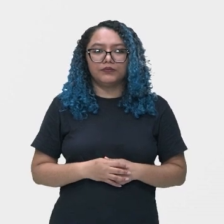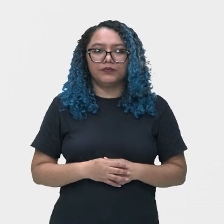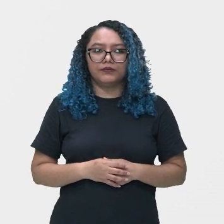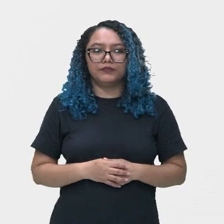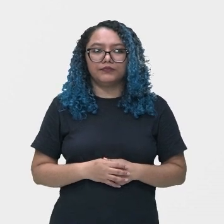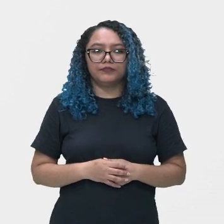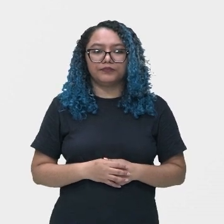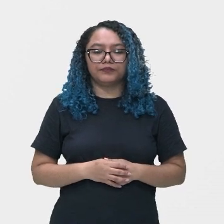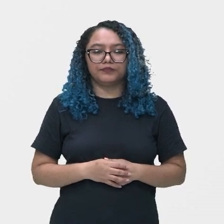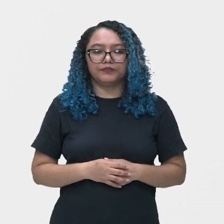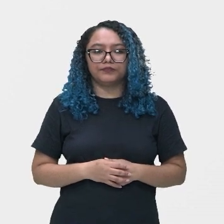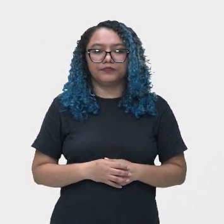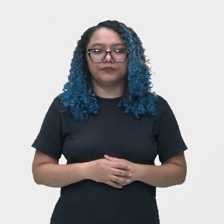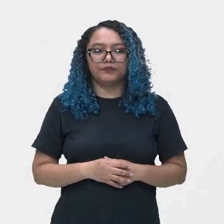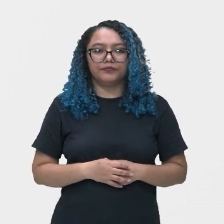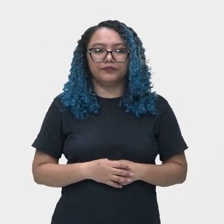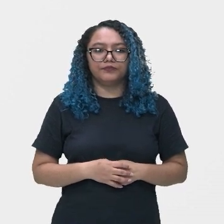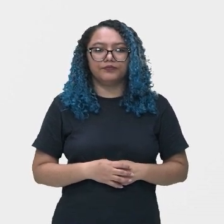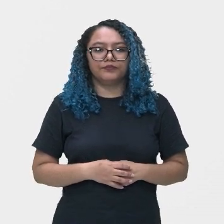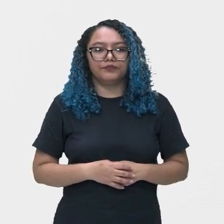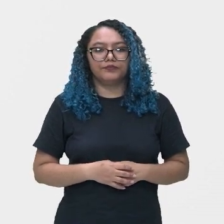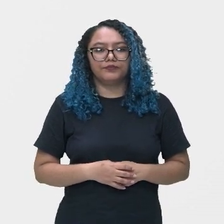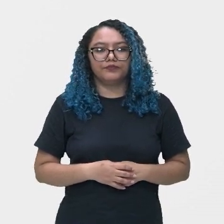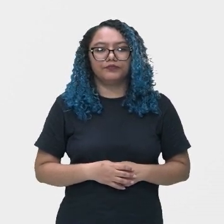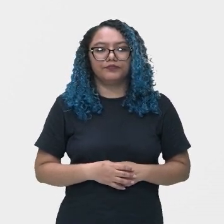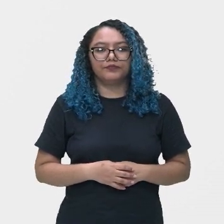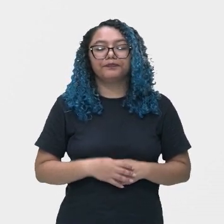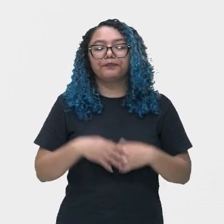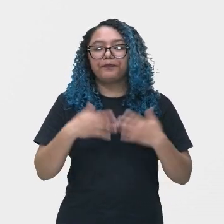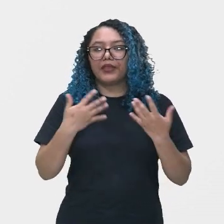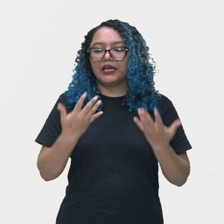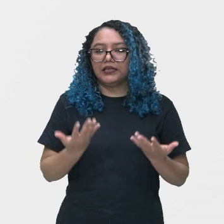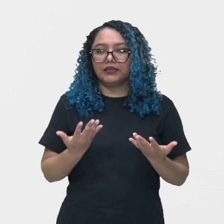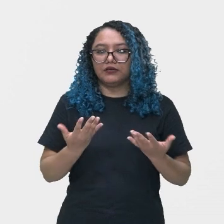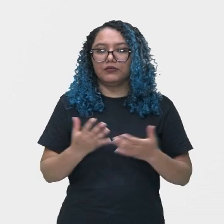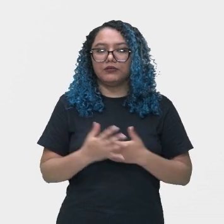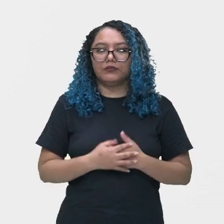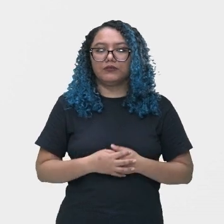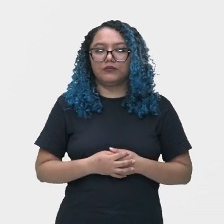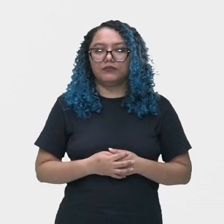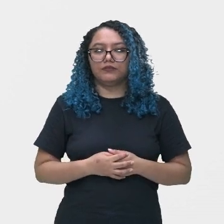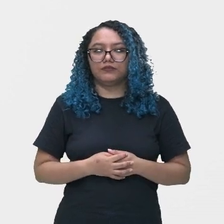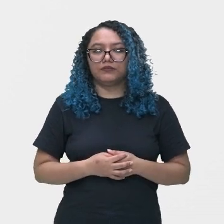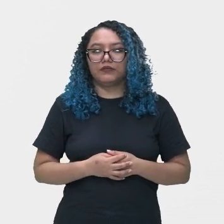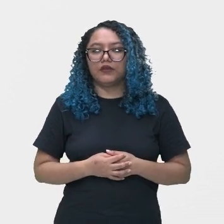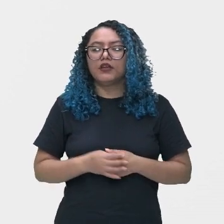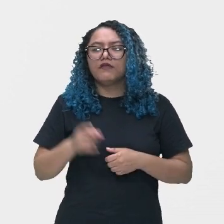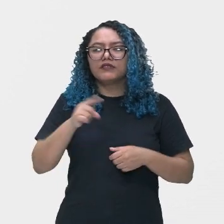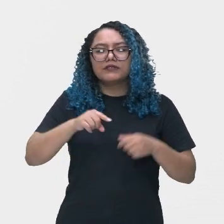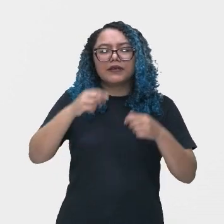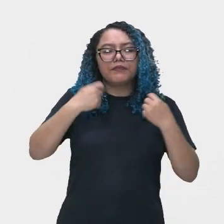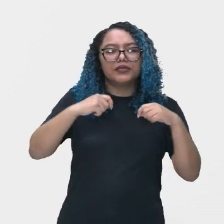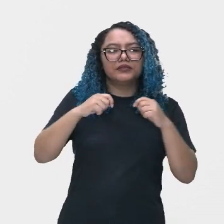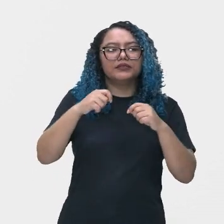as características. Vejam aqui, o que você vai